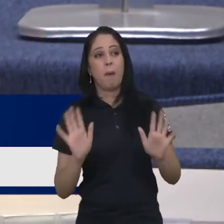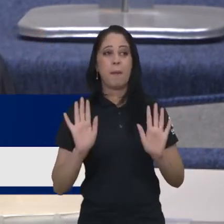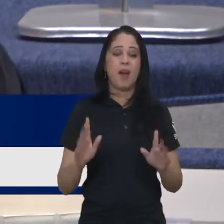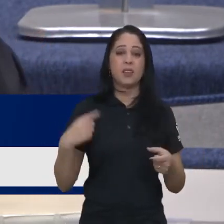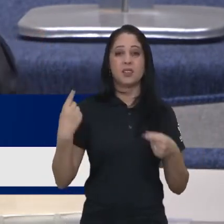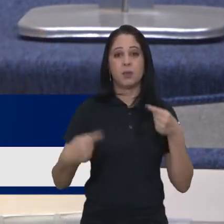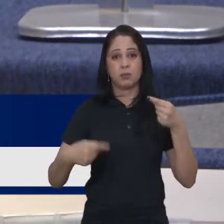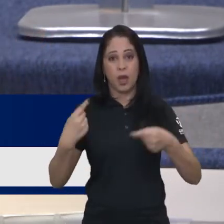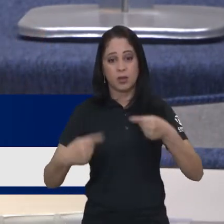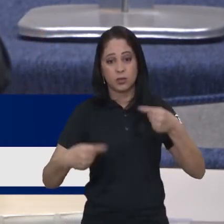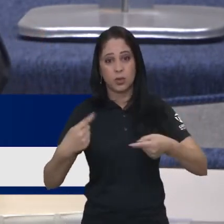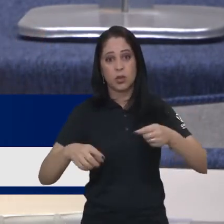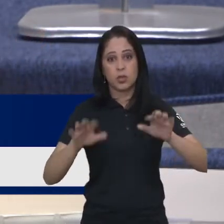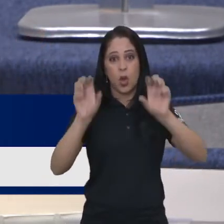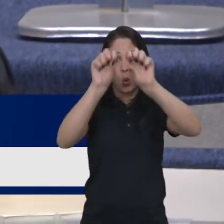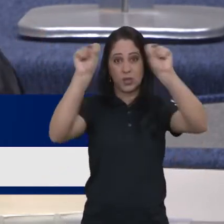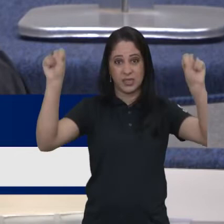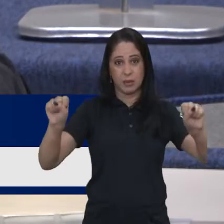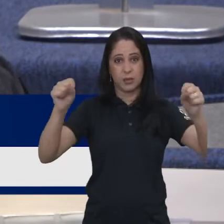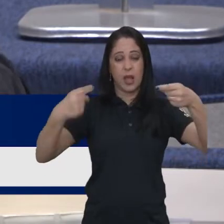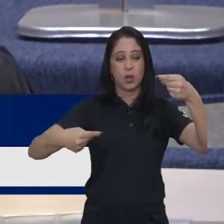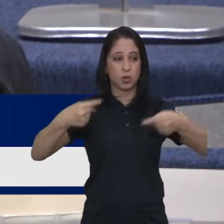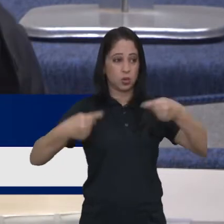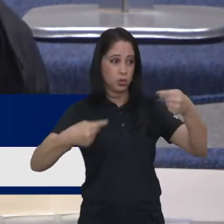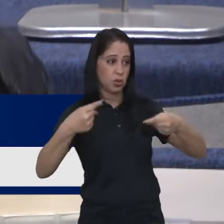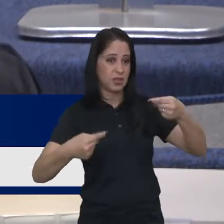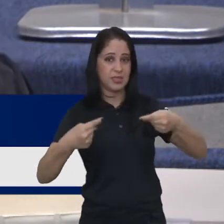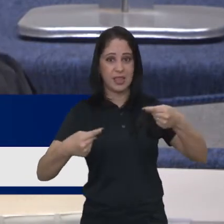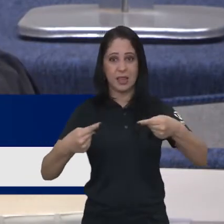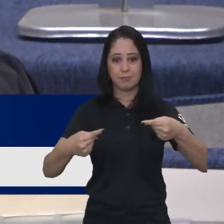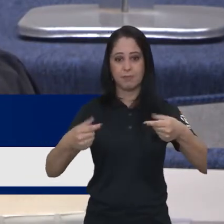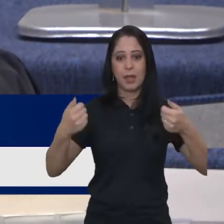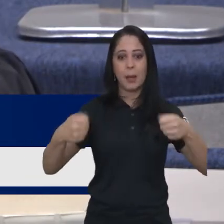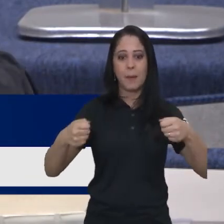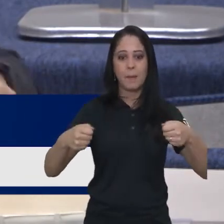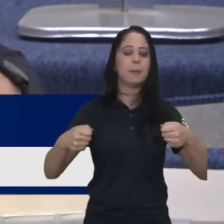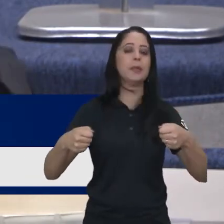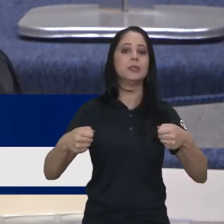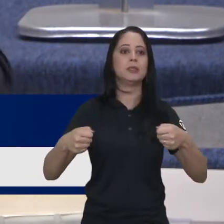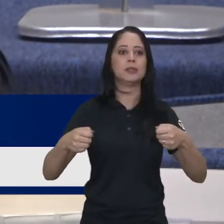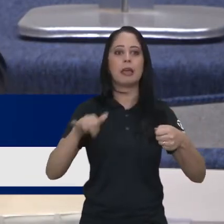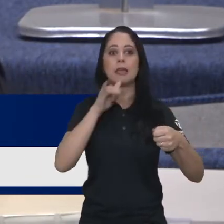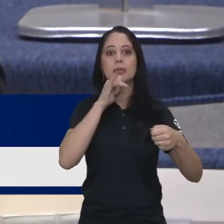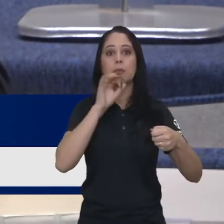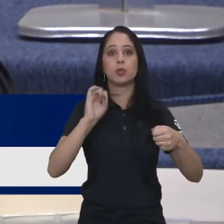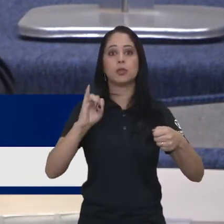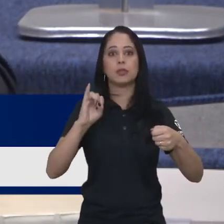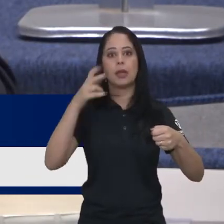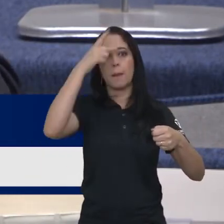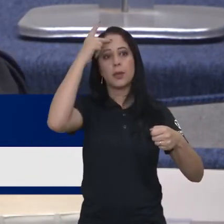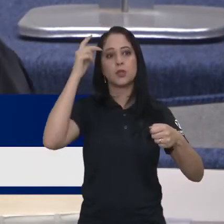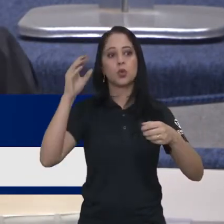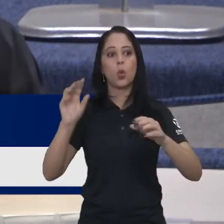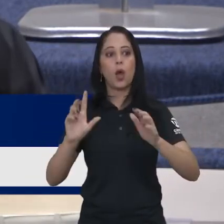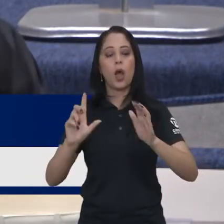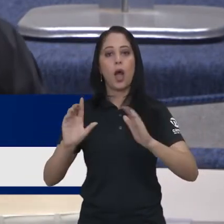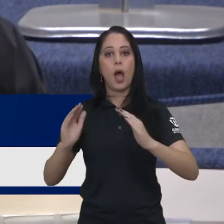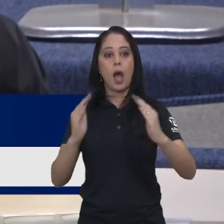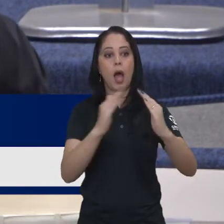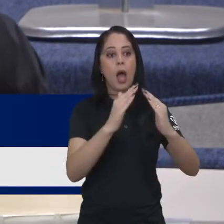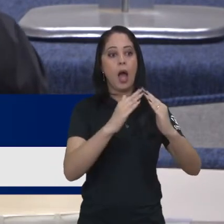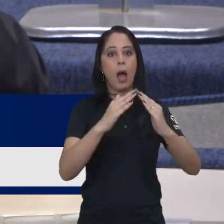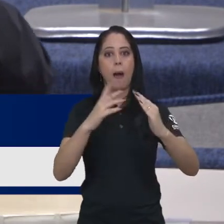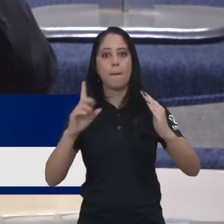essa discussão, os tribunais começaram a discutir se esse marco temporal deveria ser observado para quem ocupou depois. E aí, tem